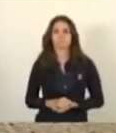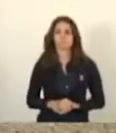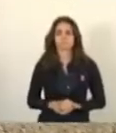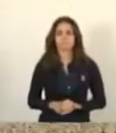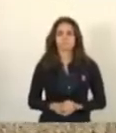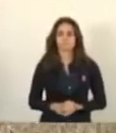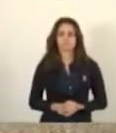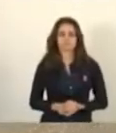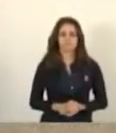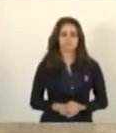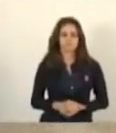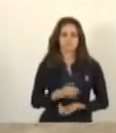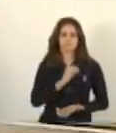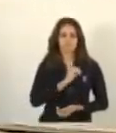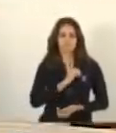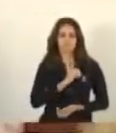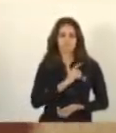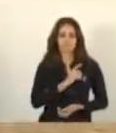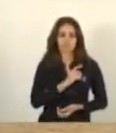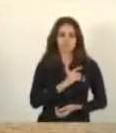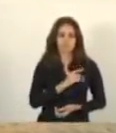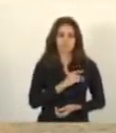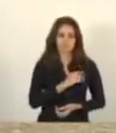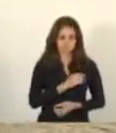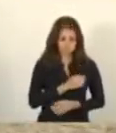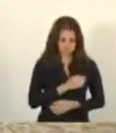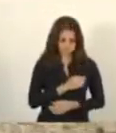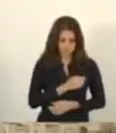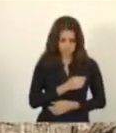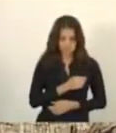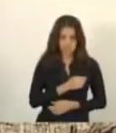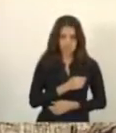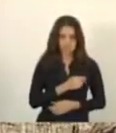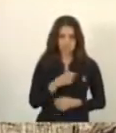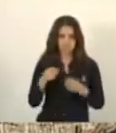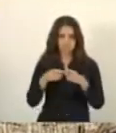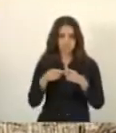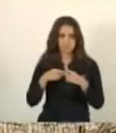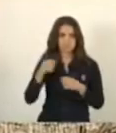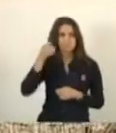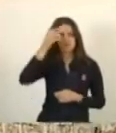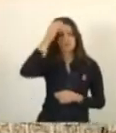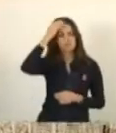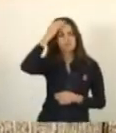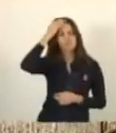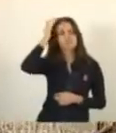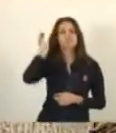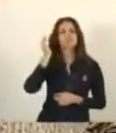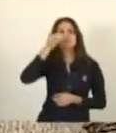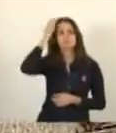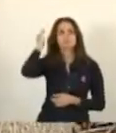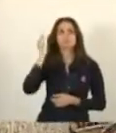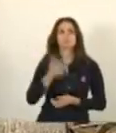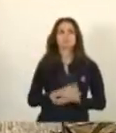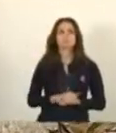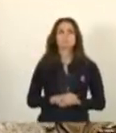Assunção. Danilo. Soldado Hércules. Soldado Hércules. Rancho.